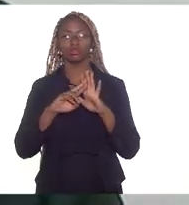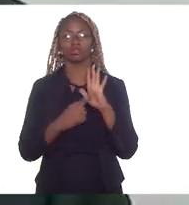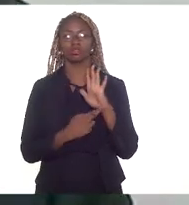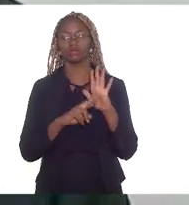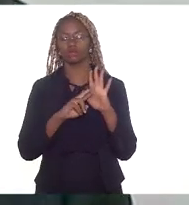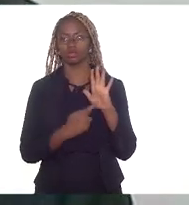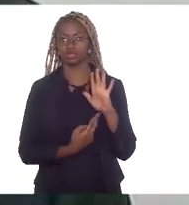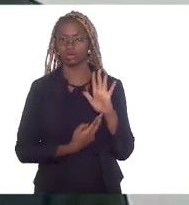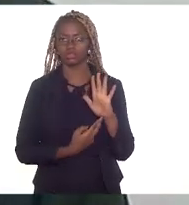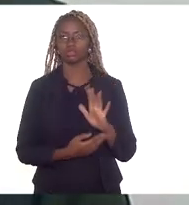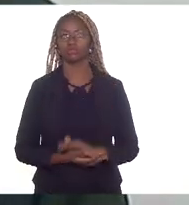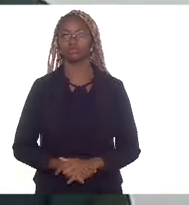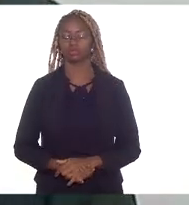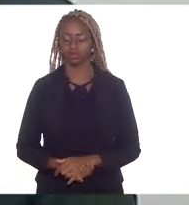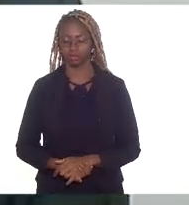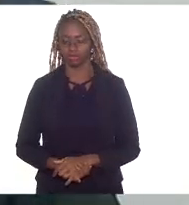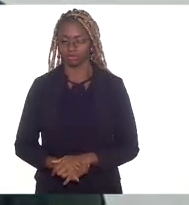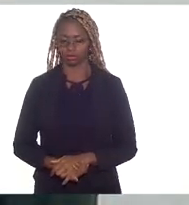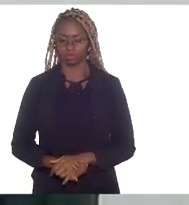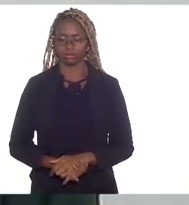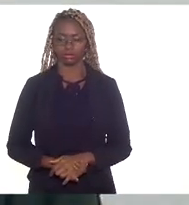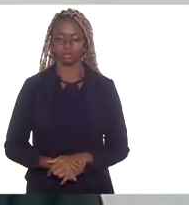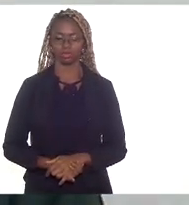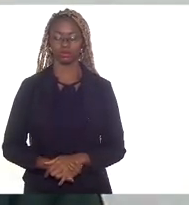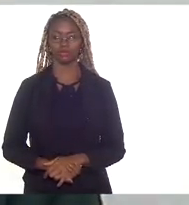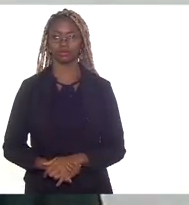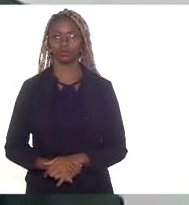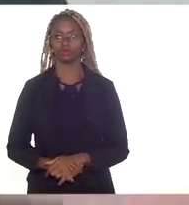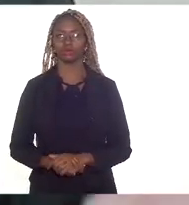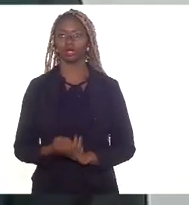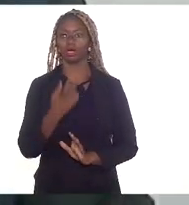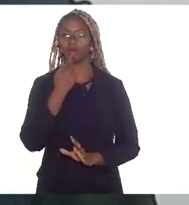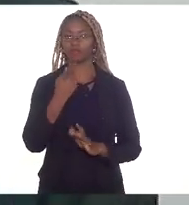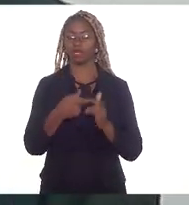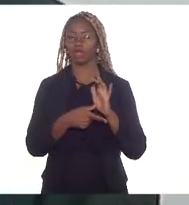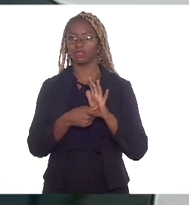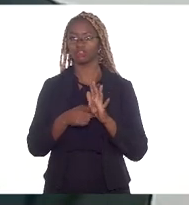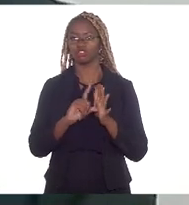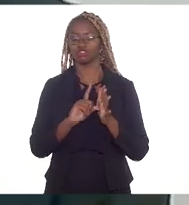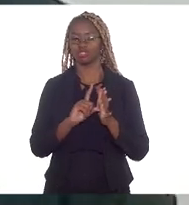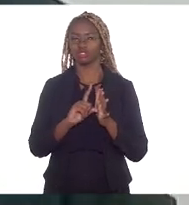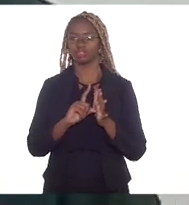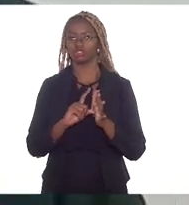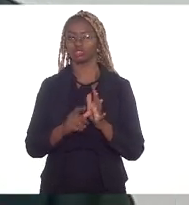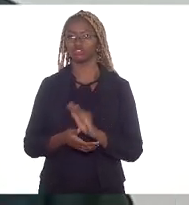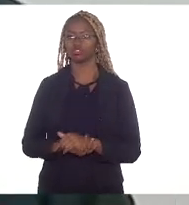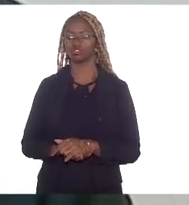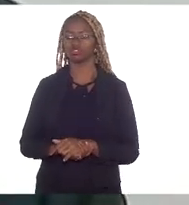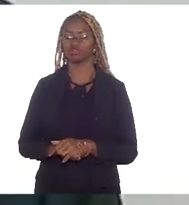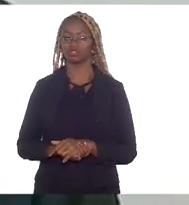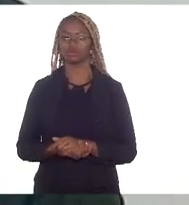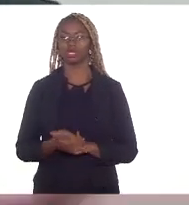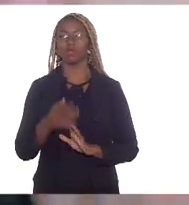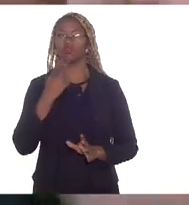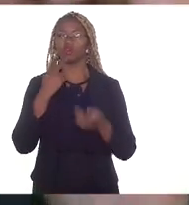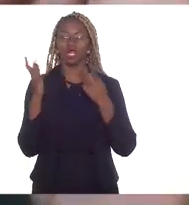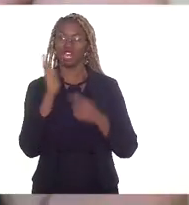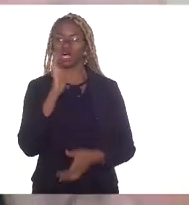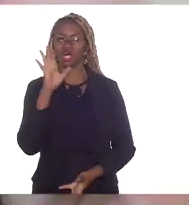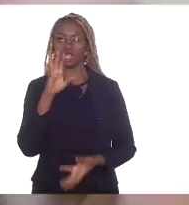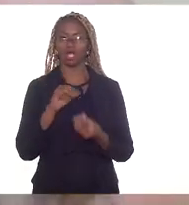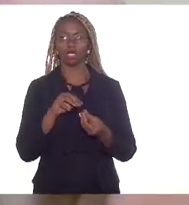primeiro ponto. Segundo, usando a fala, uma fala que me antecedeu, falando de forma breve sobre a questão da SEDAI,